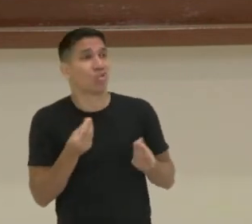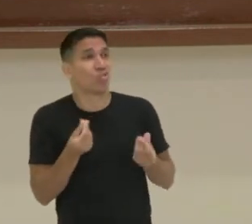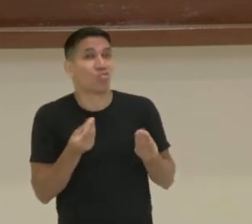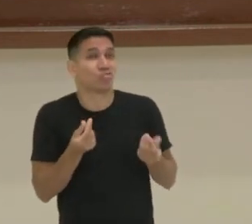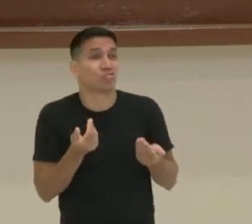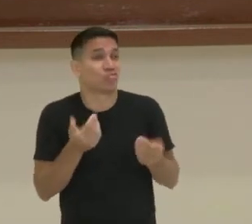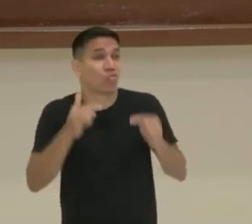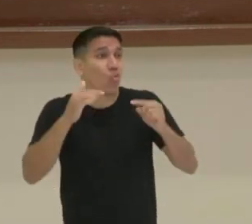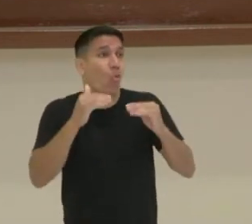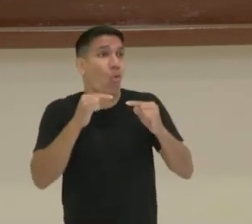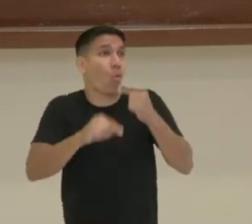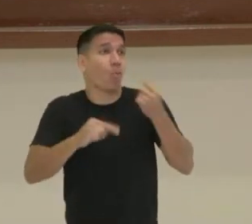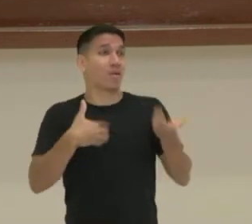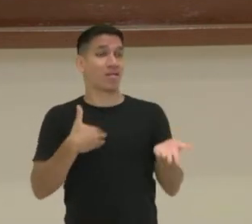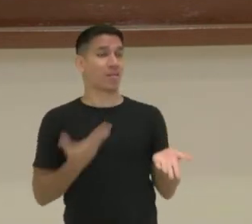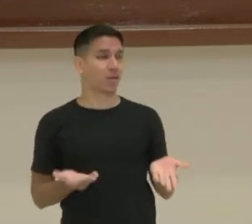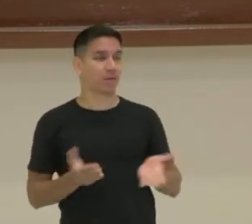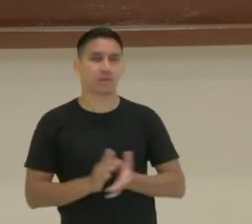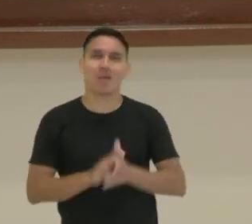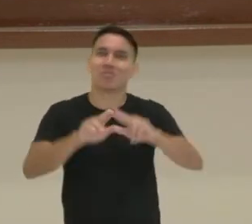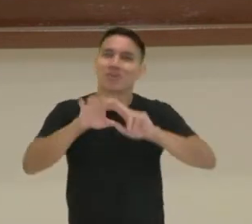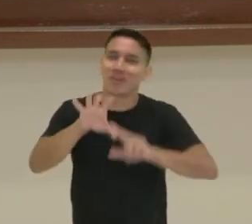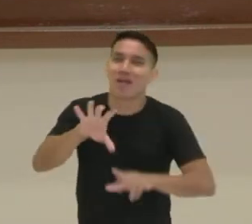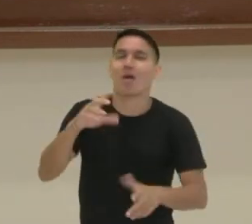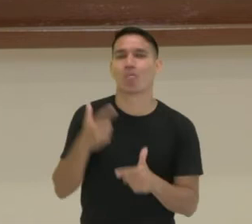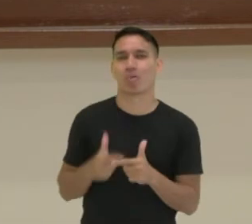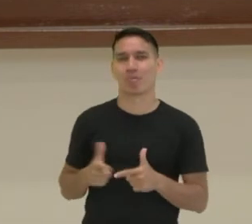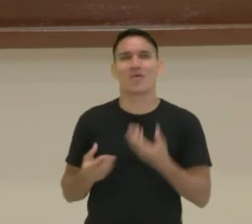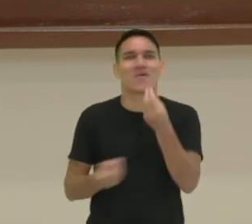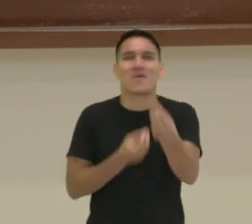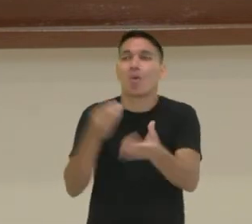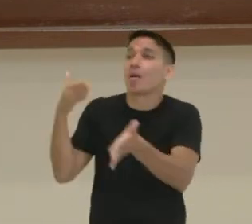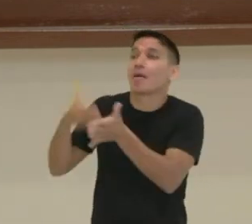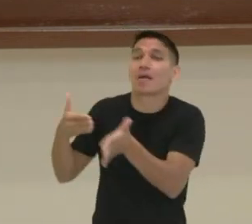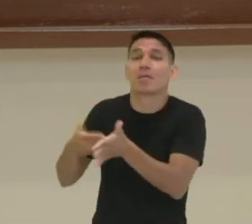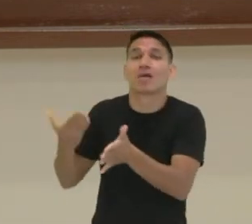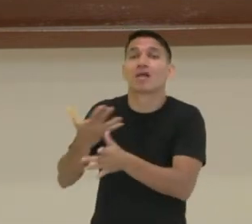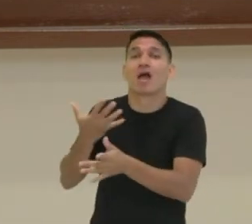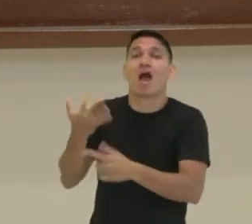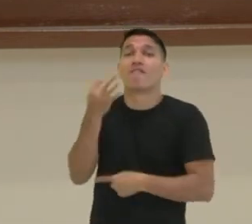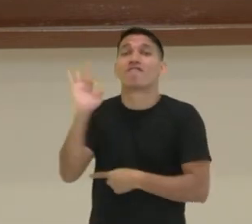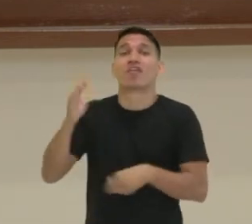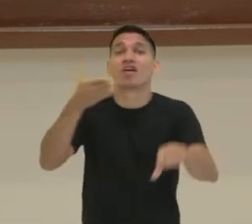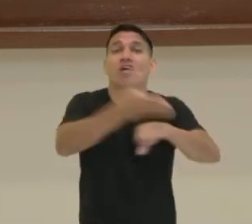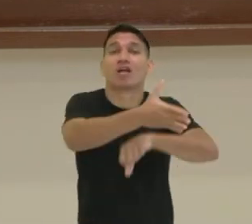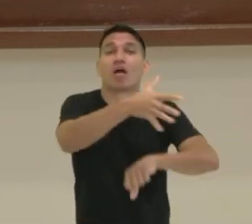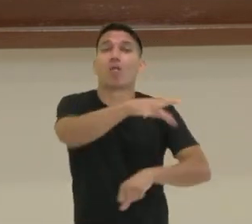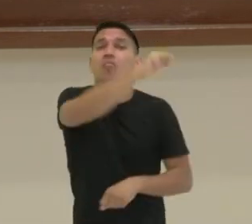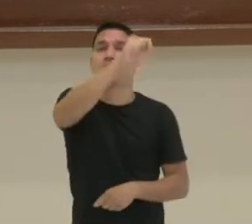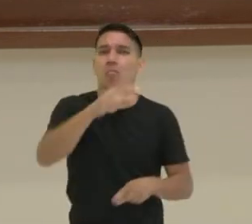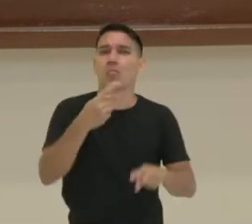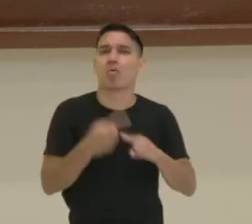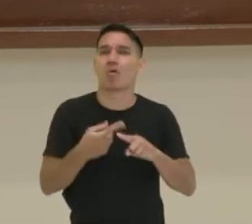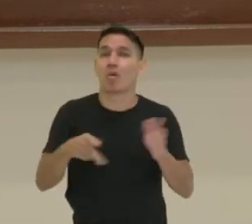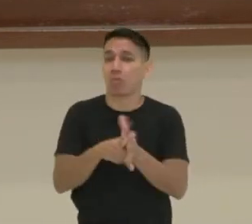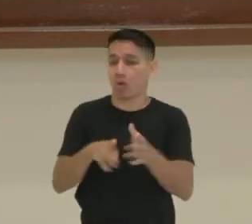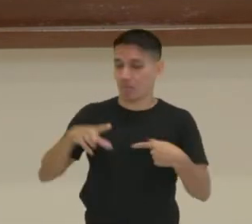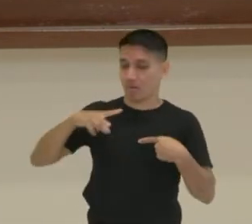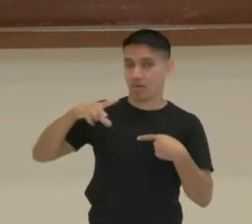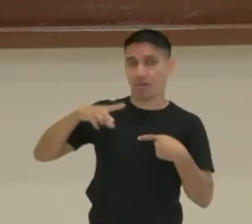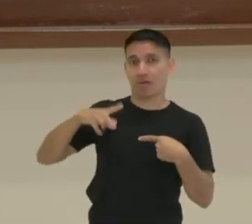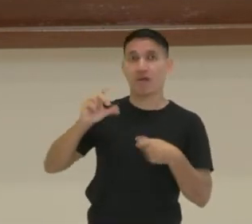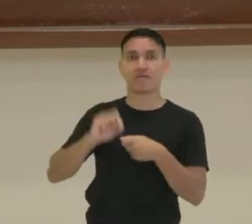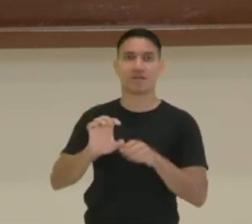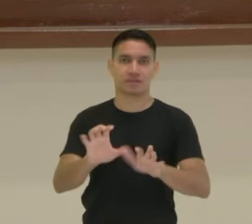né? Então, esse foi o problema. Como impedir que a França invadisse se eram particulares que faziam essas expedições? Por isso